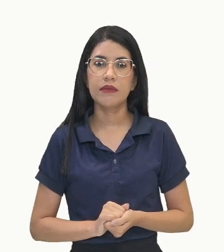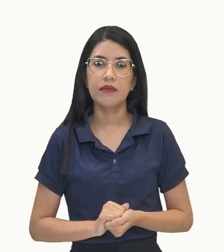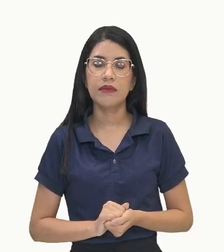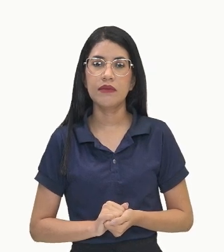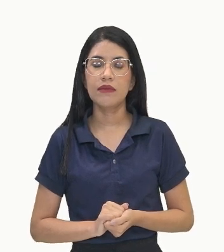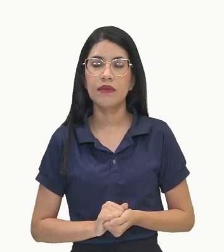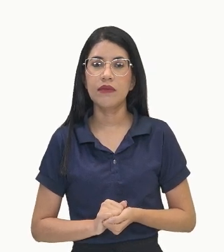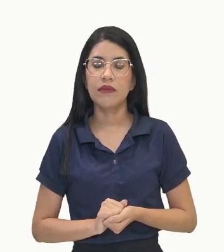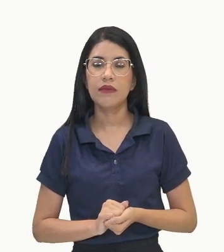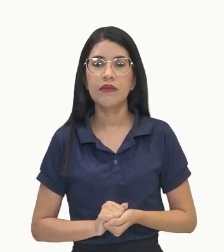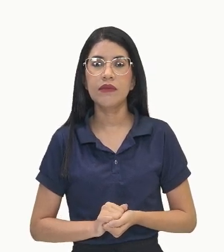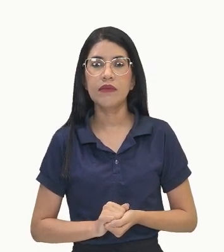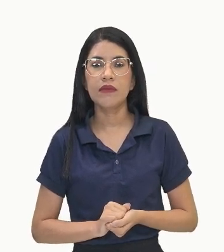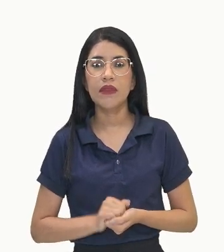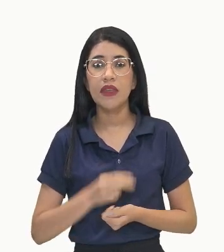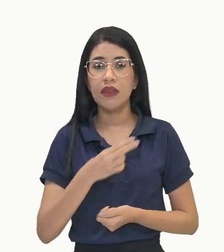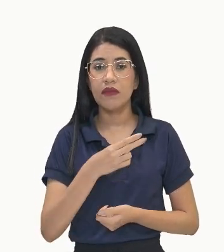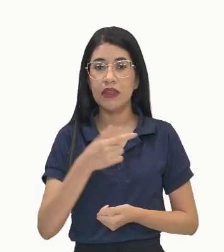27